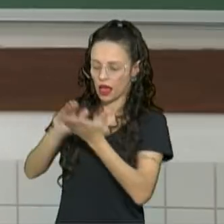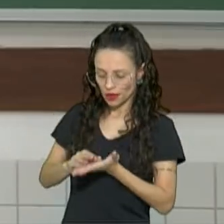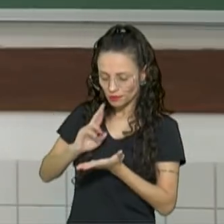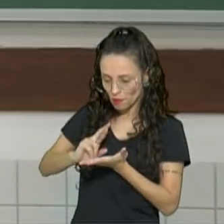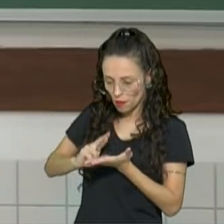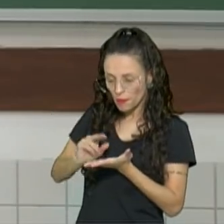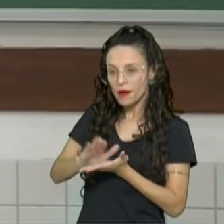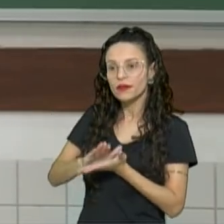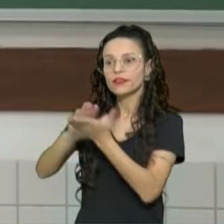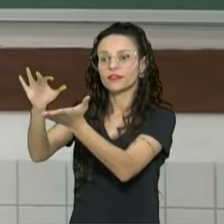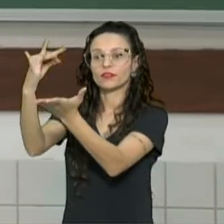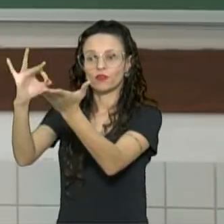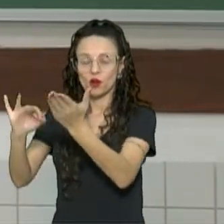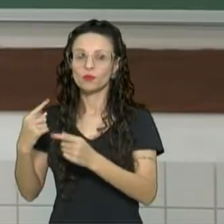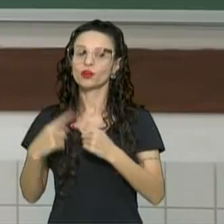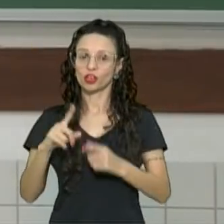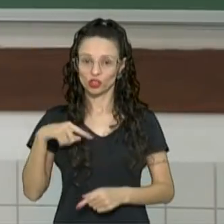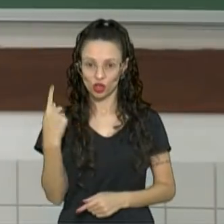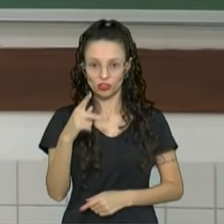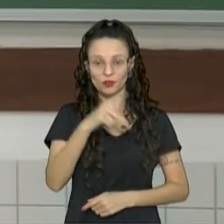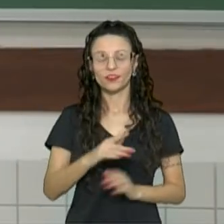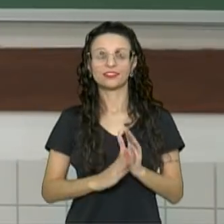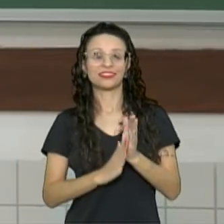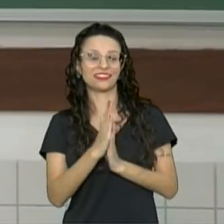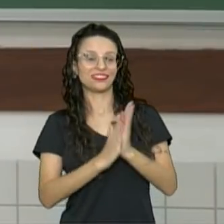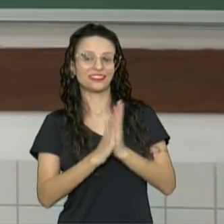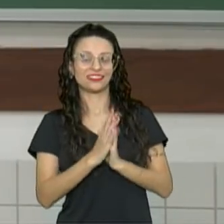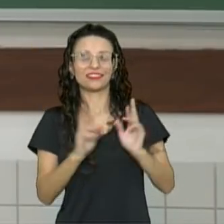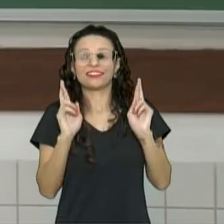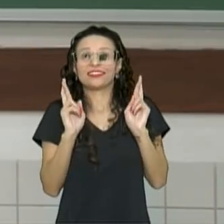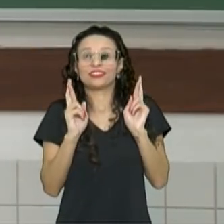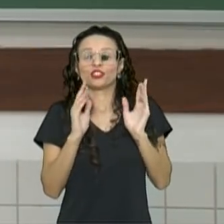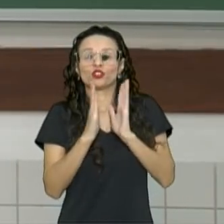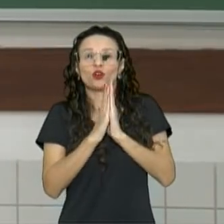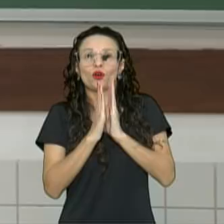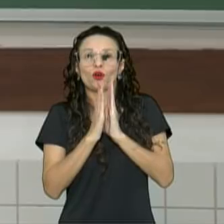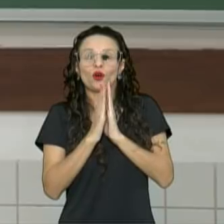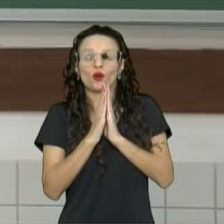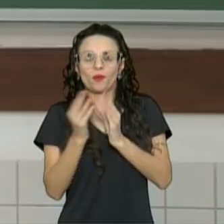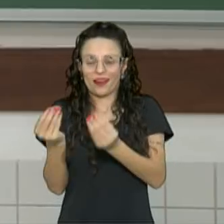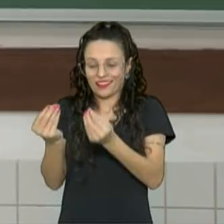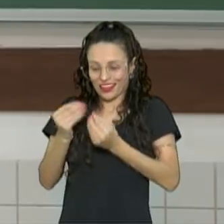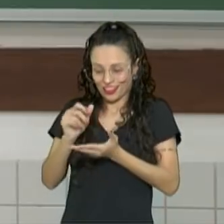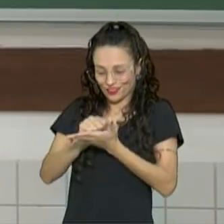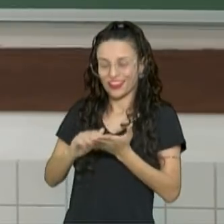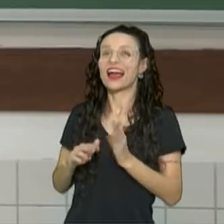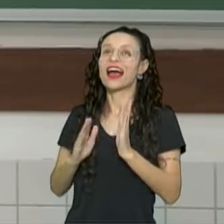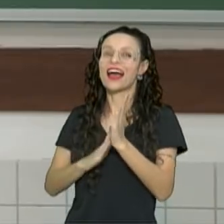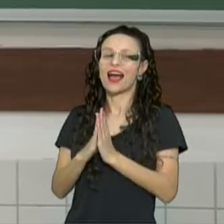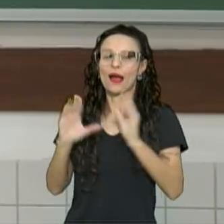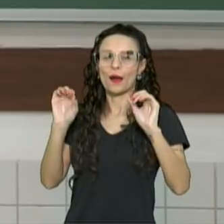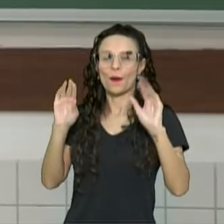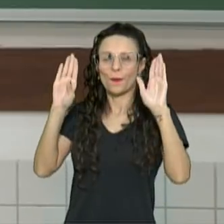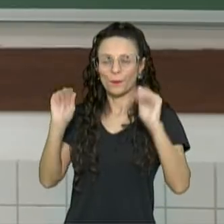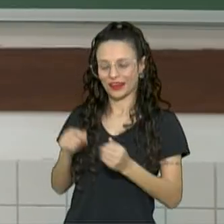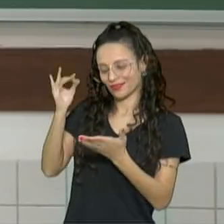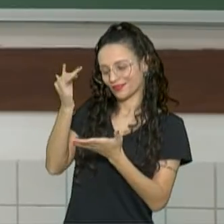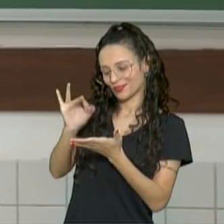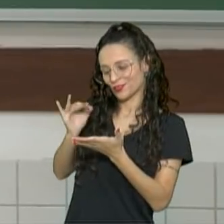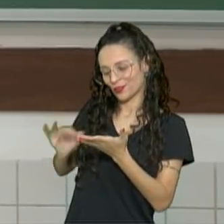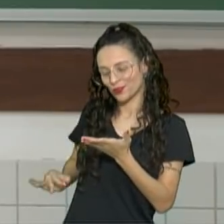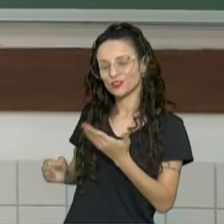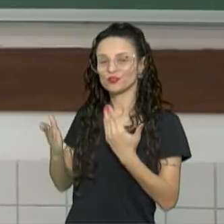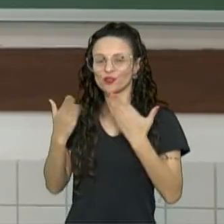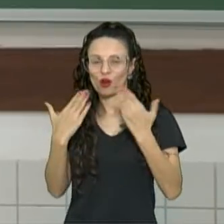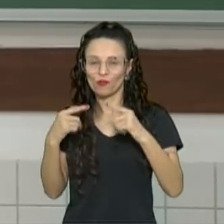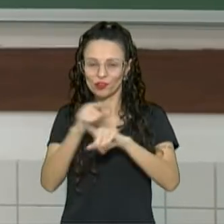nós, profs, olha, a gente fica lá ansiosos, rezando para essas atividades aparecerem para a gente poder corrigir e